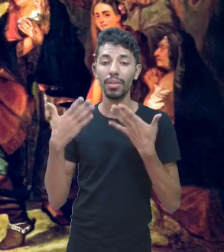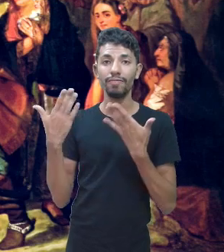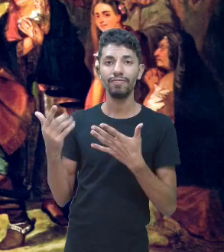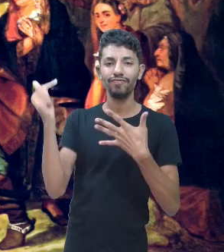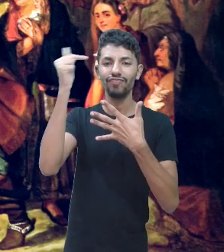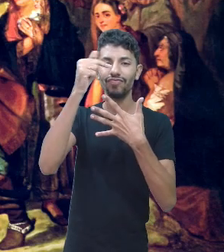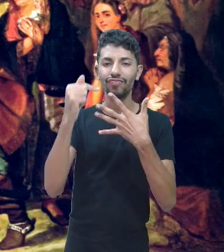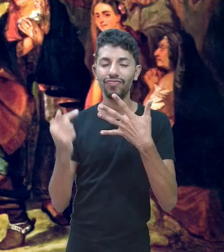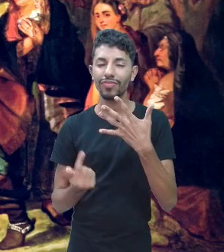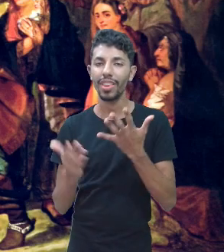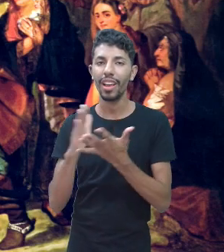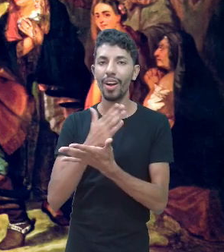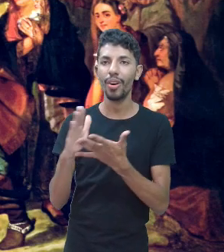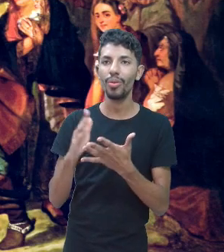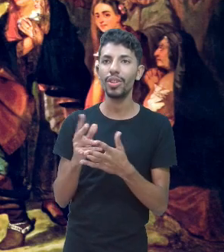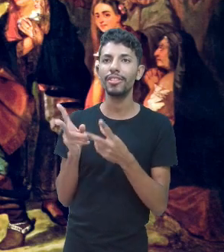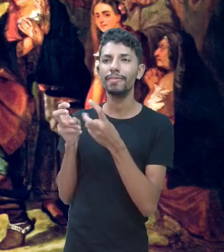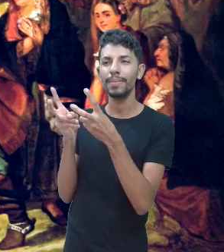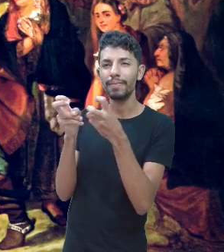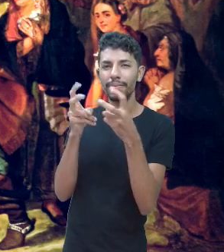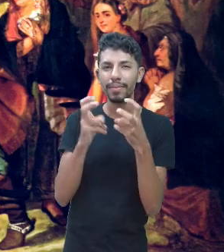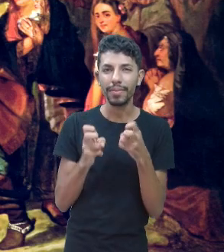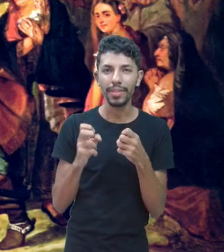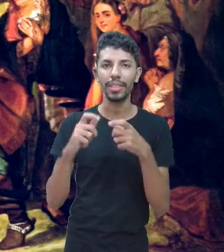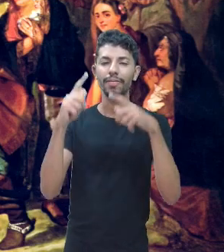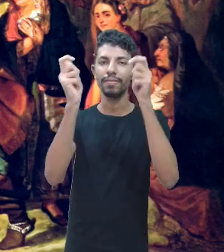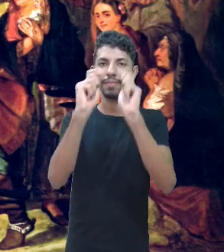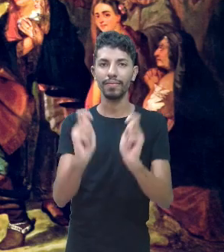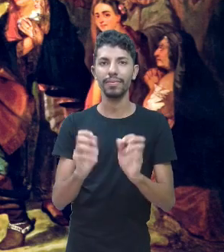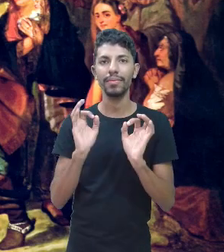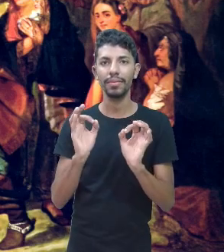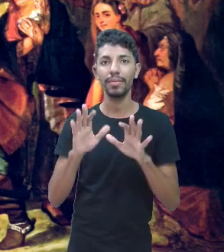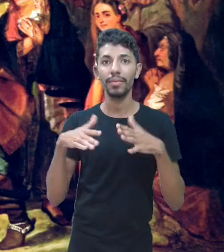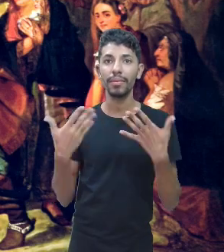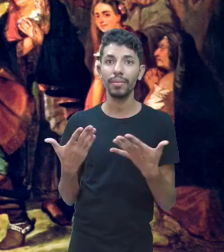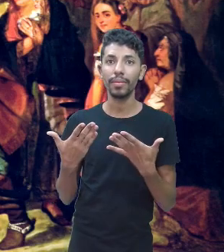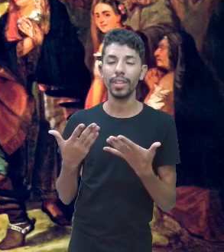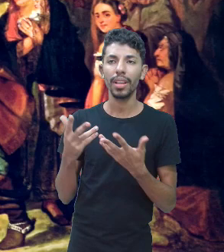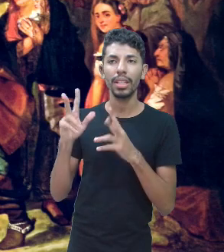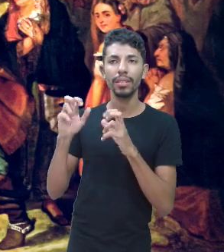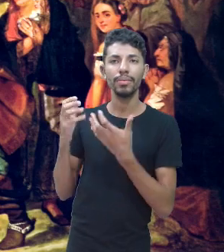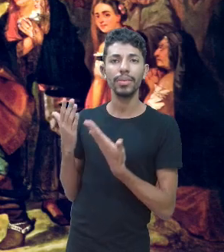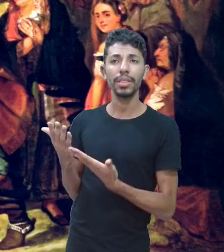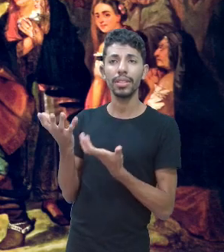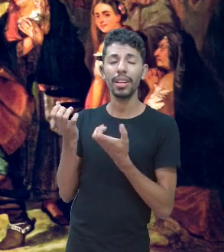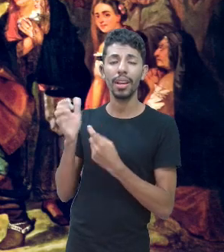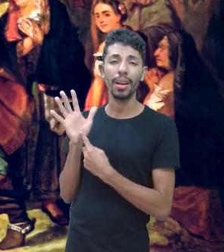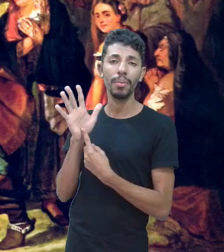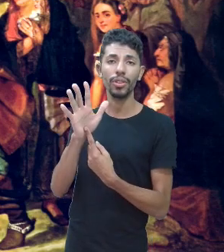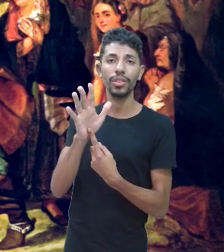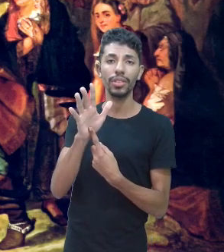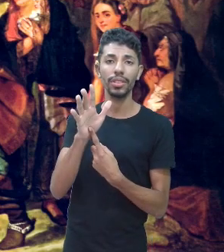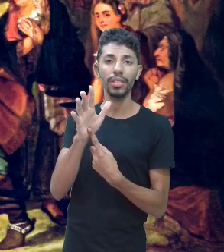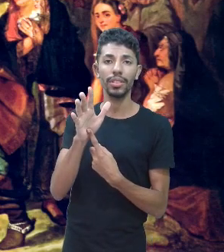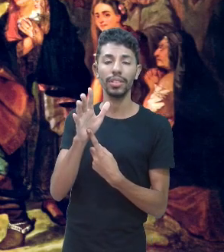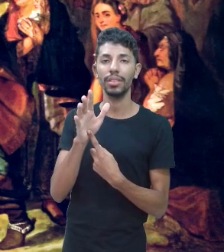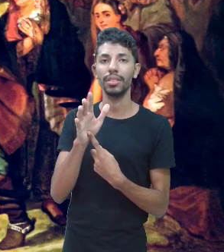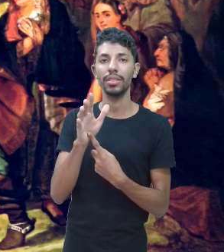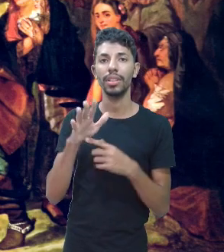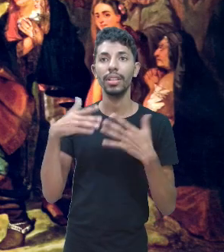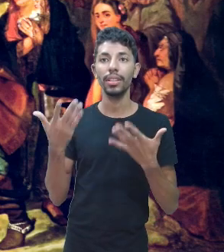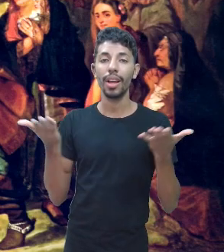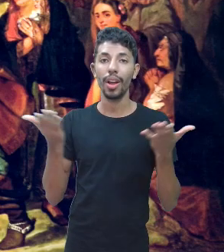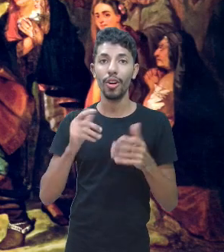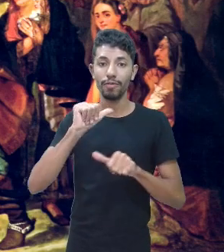algumas das questões a observar na obra do Moreau. Então, basicamente é isso que eu queria mostrar para vocês sobre essa. Então, eu vou mudar agora, a gente